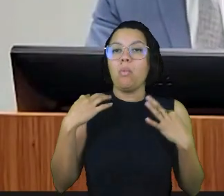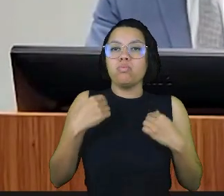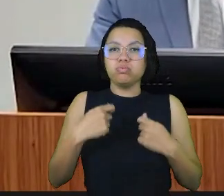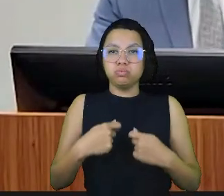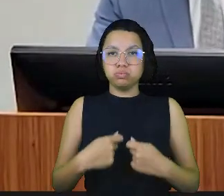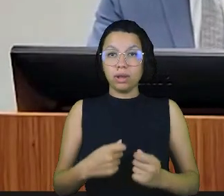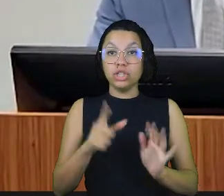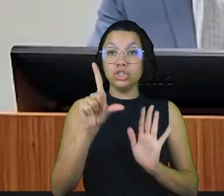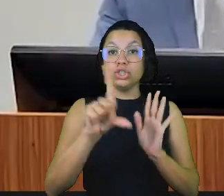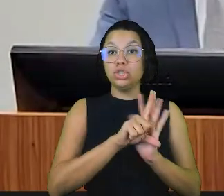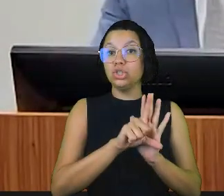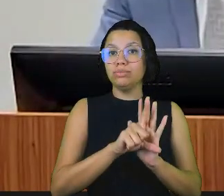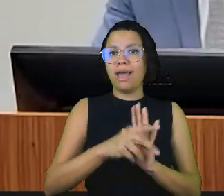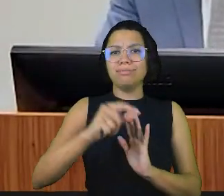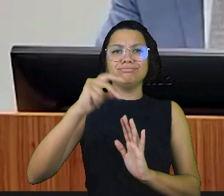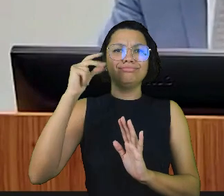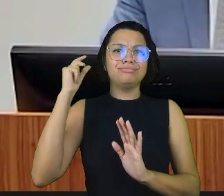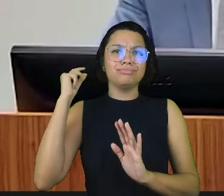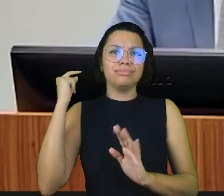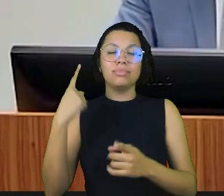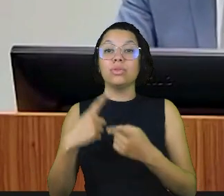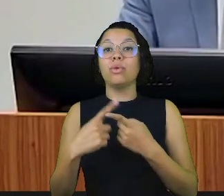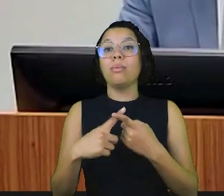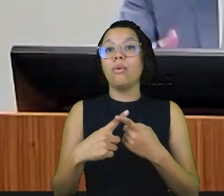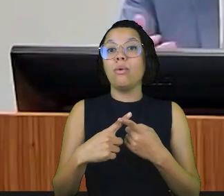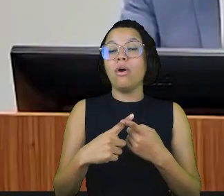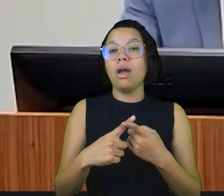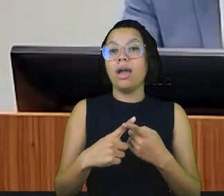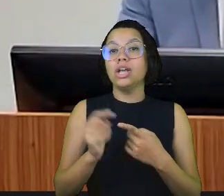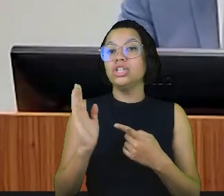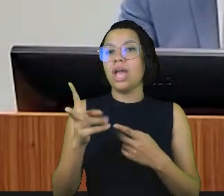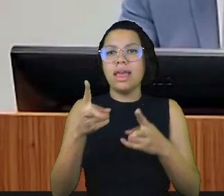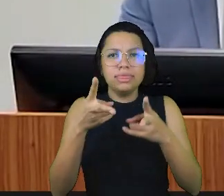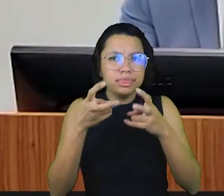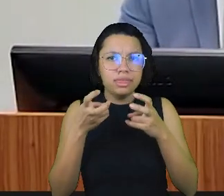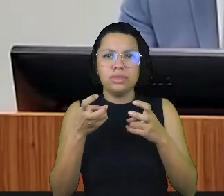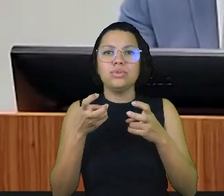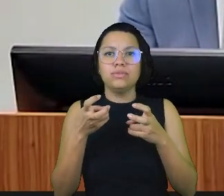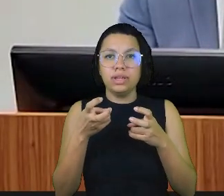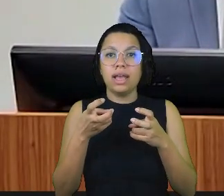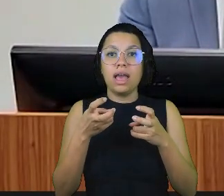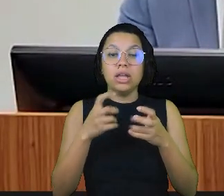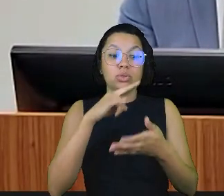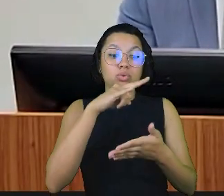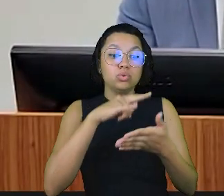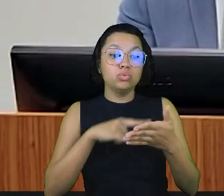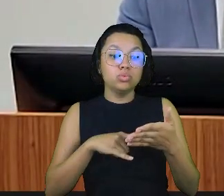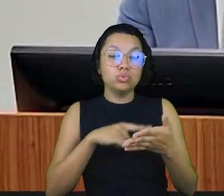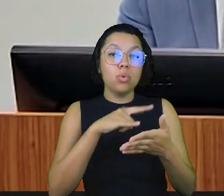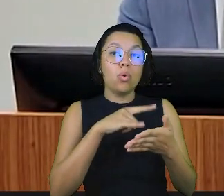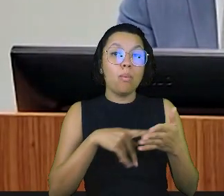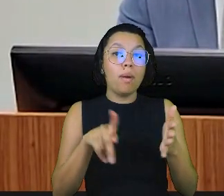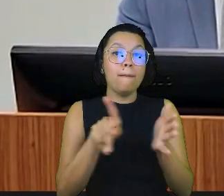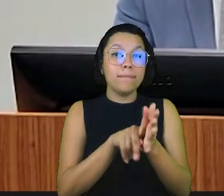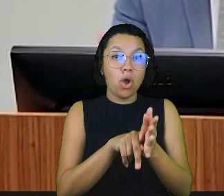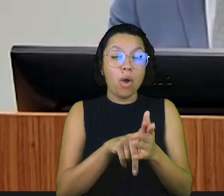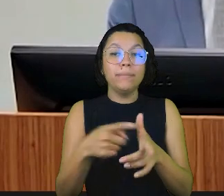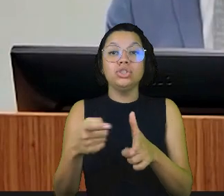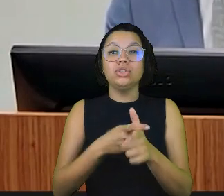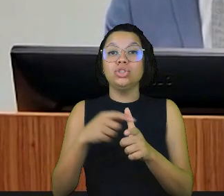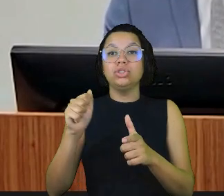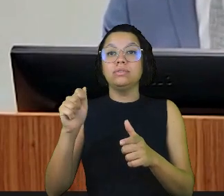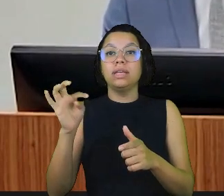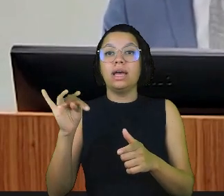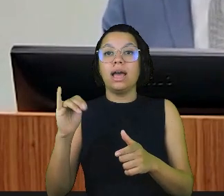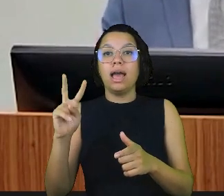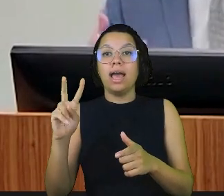vestido de legitimidade desde sempre pelo fato de estar lá identificado na certidão de dívida ativa. O processo